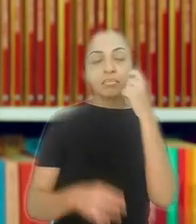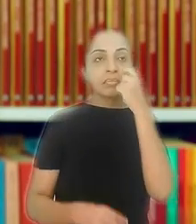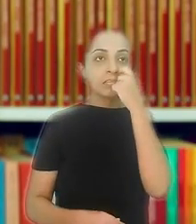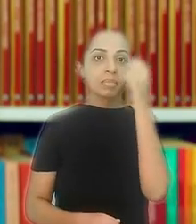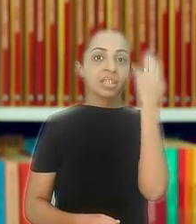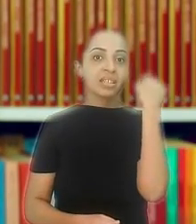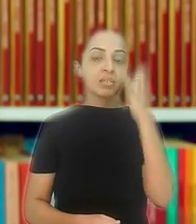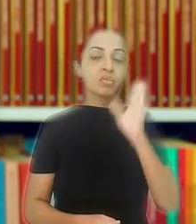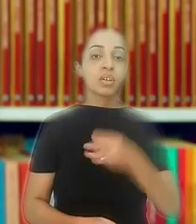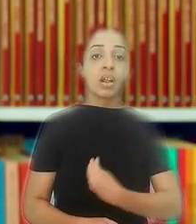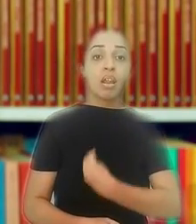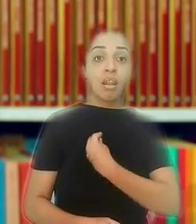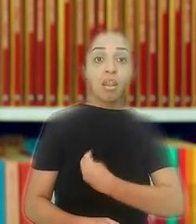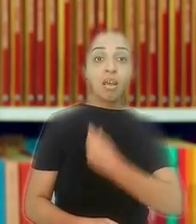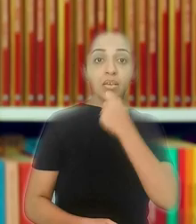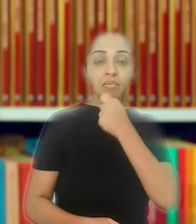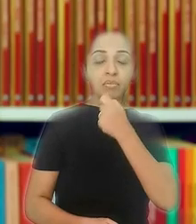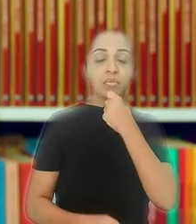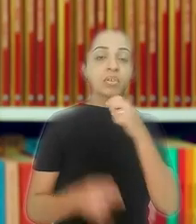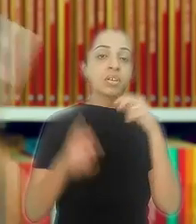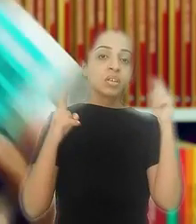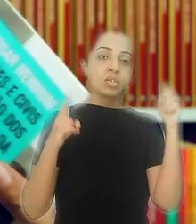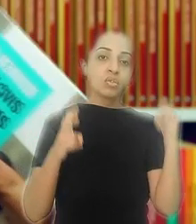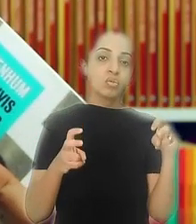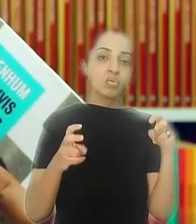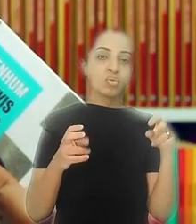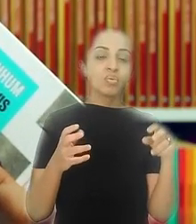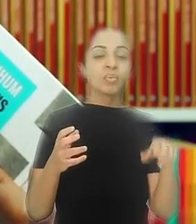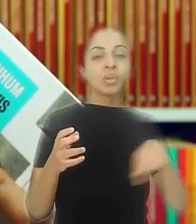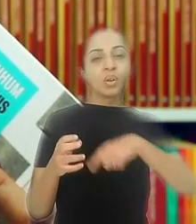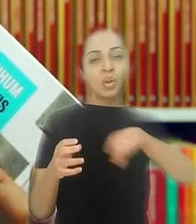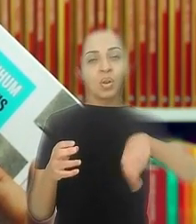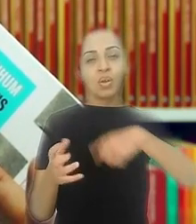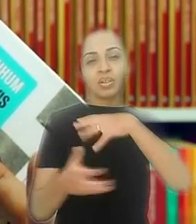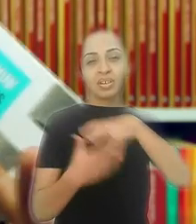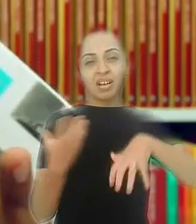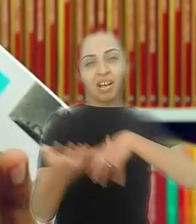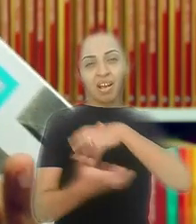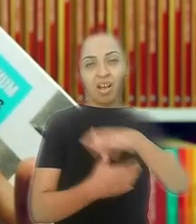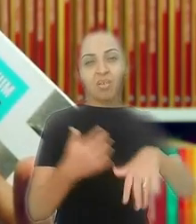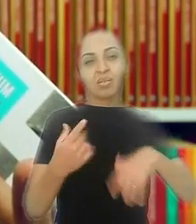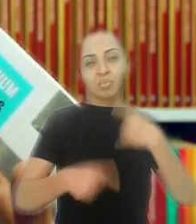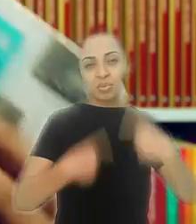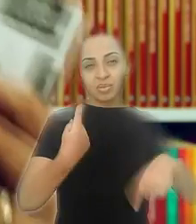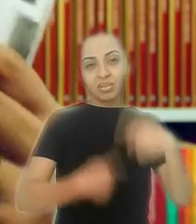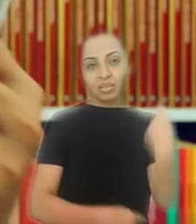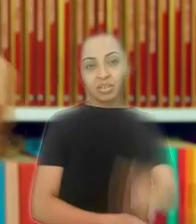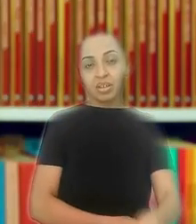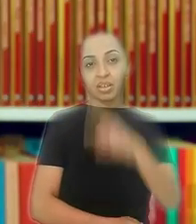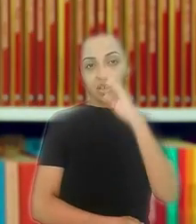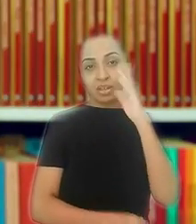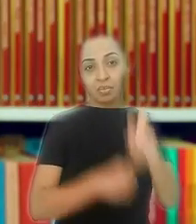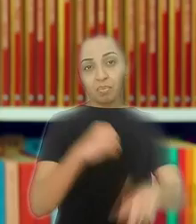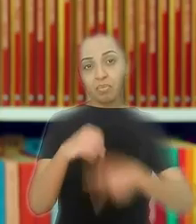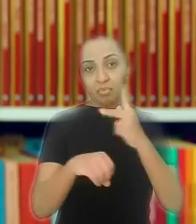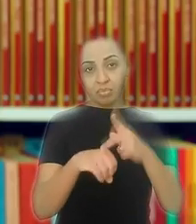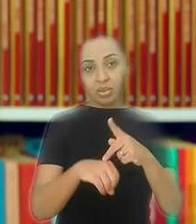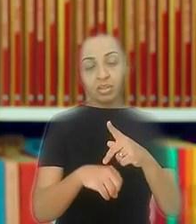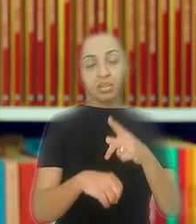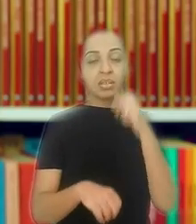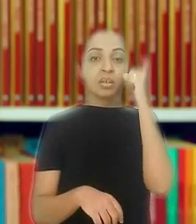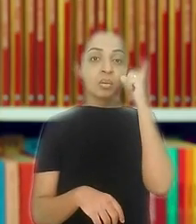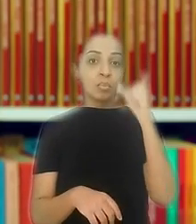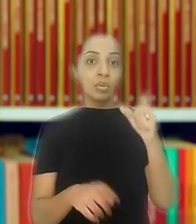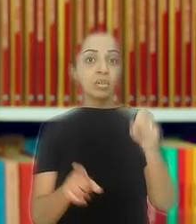se a gente tá vendo todo esse cálcio político que a gente acompanhando noticiário é importante acompanhar